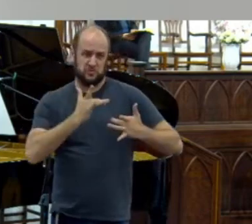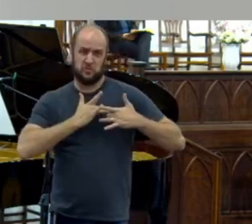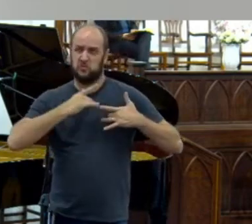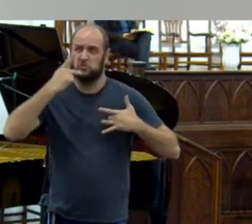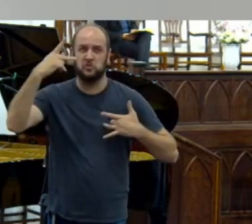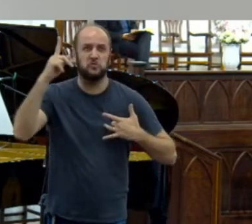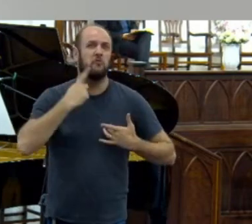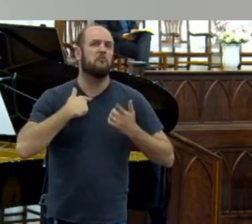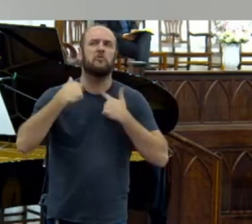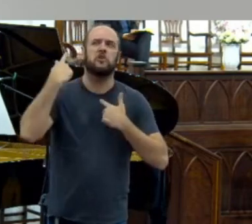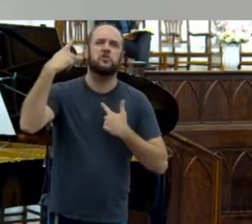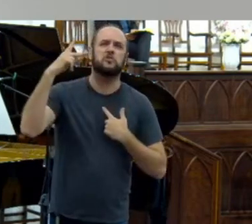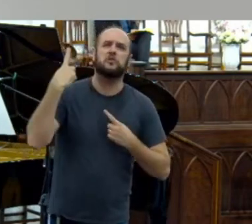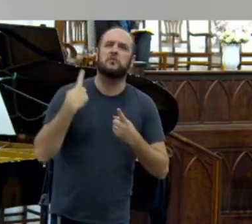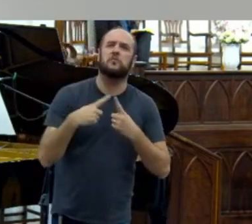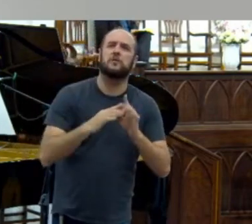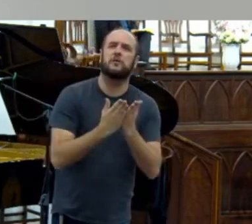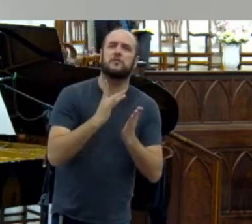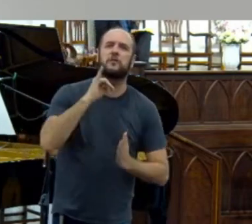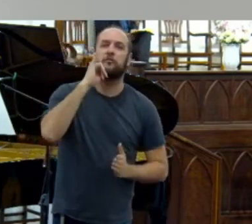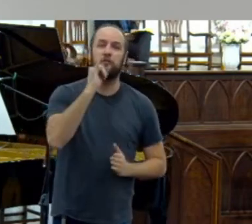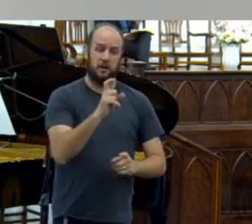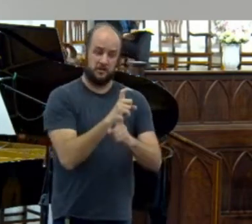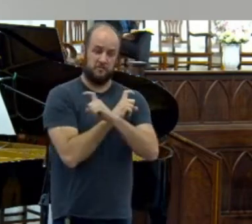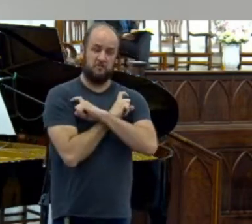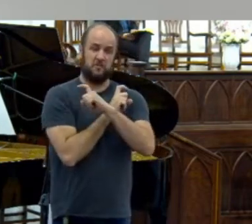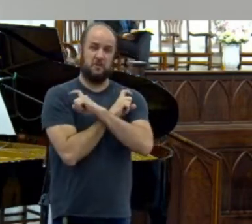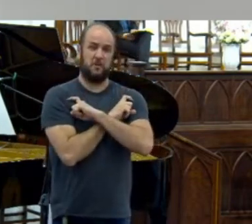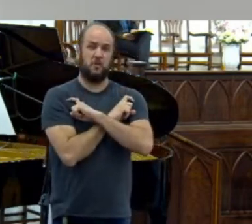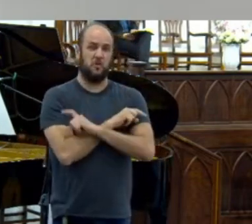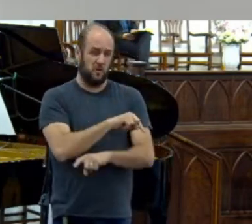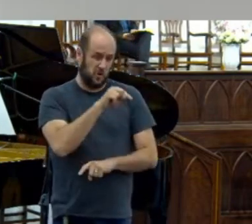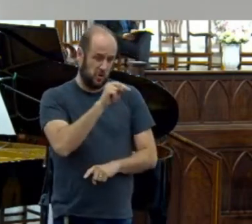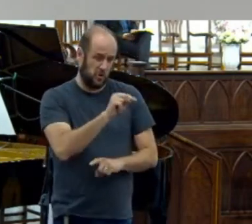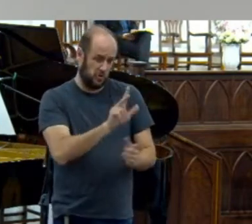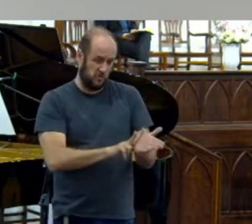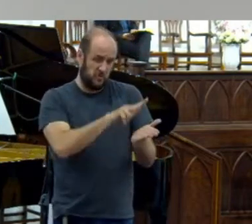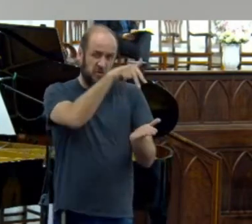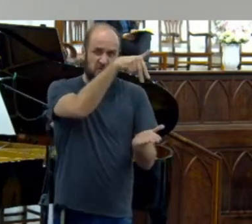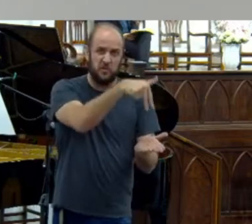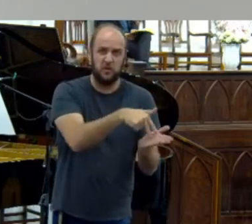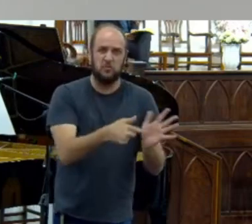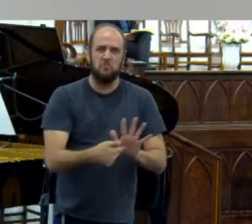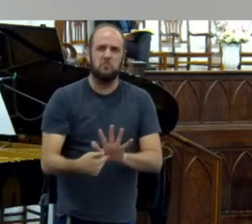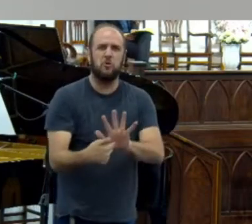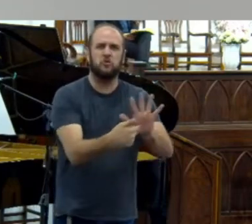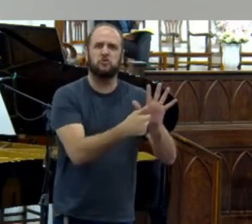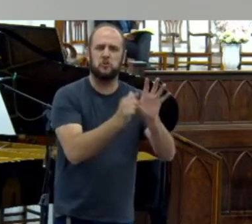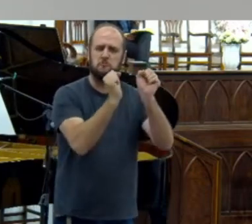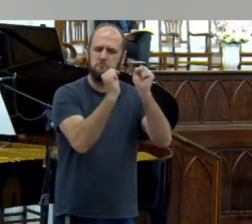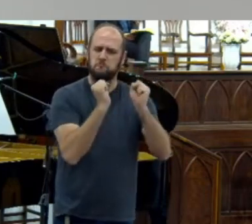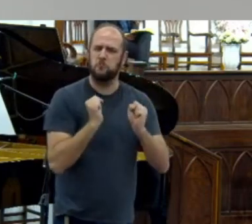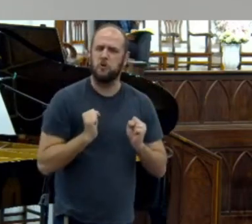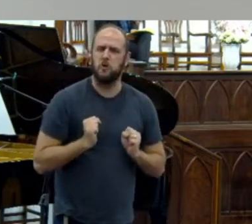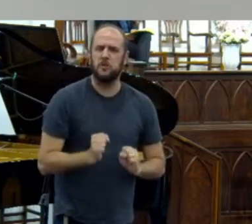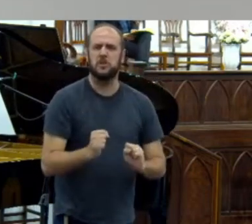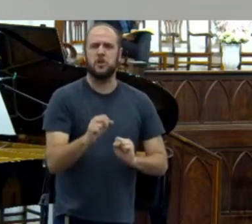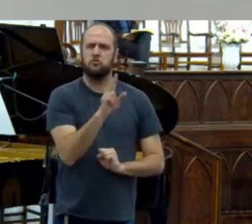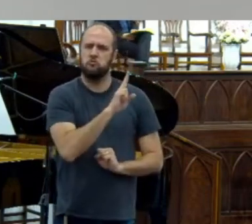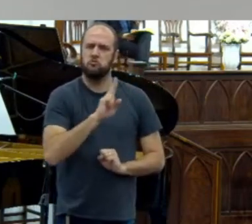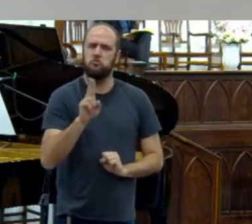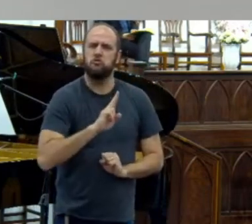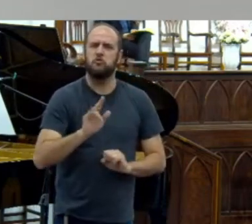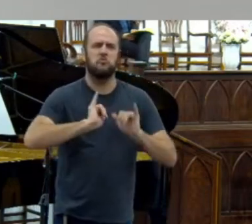misericórdia, porque a Escritura diz a Faraó: para isto mesmo te levantei, para mostrar em ti o meu poder e para que o meu nome